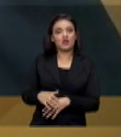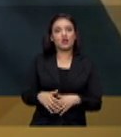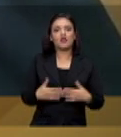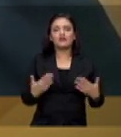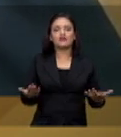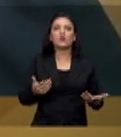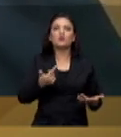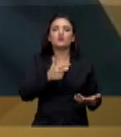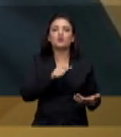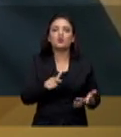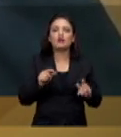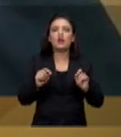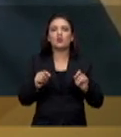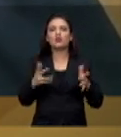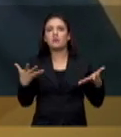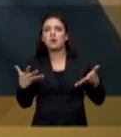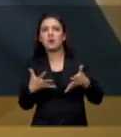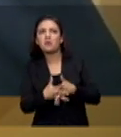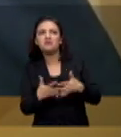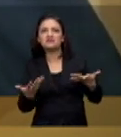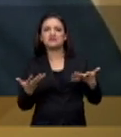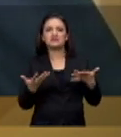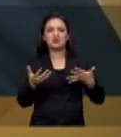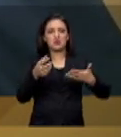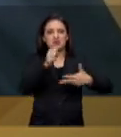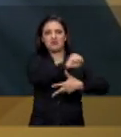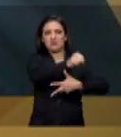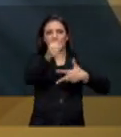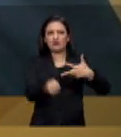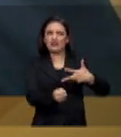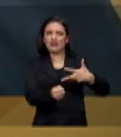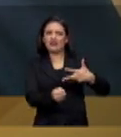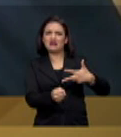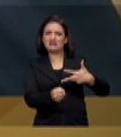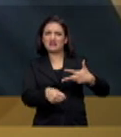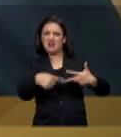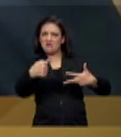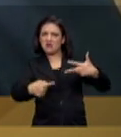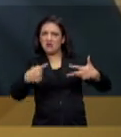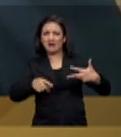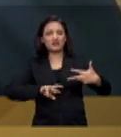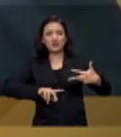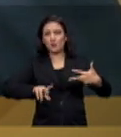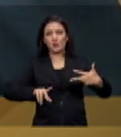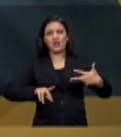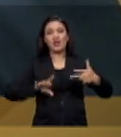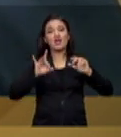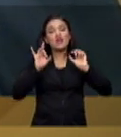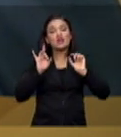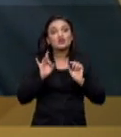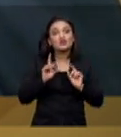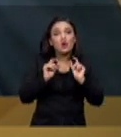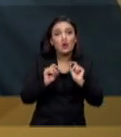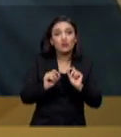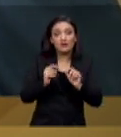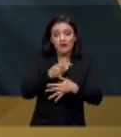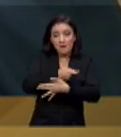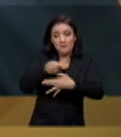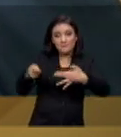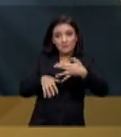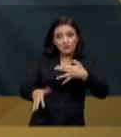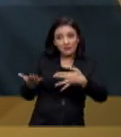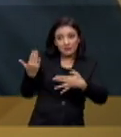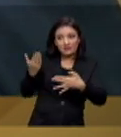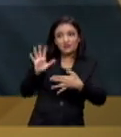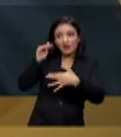entre poderes, temos apenas a necessidade de aclararmos, a reiterarmos a jurisprudência desta Corte,